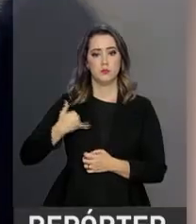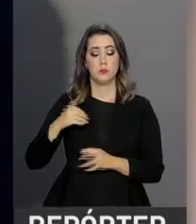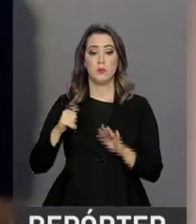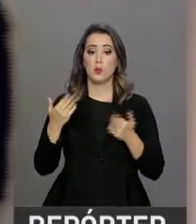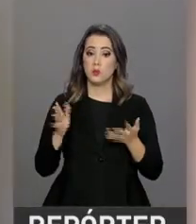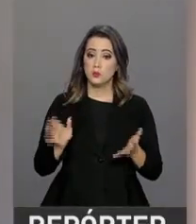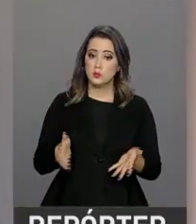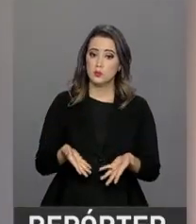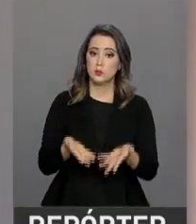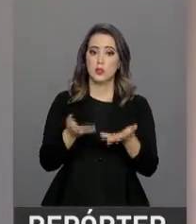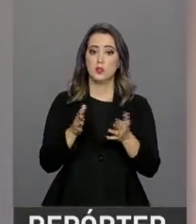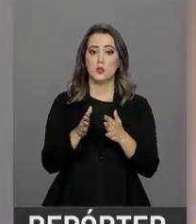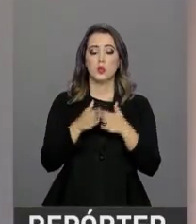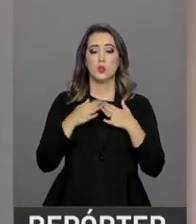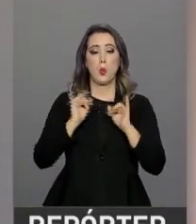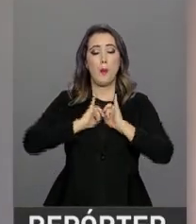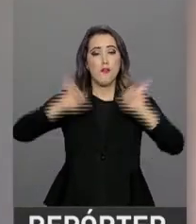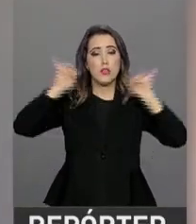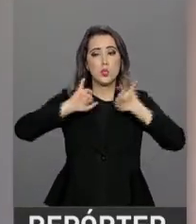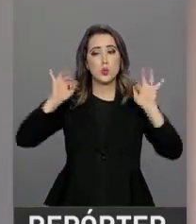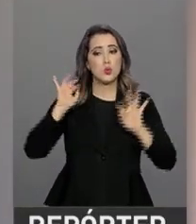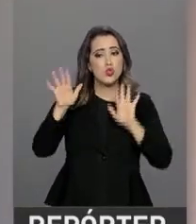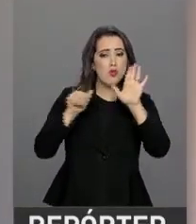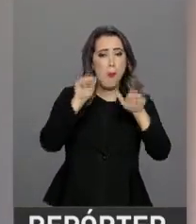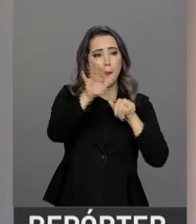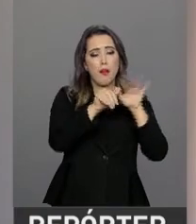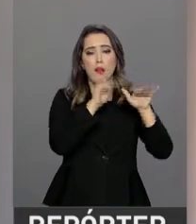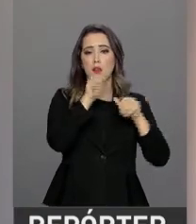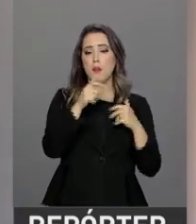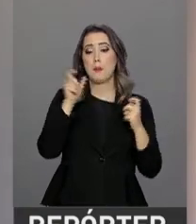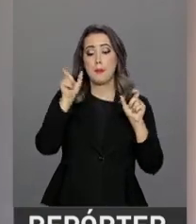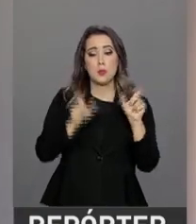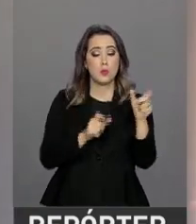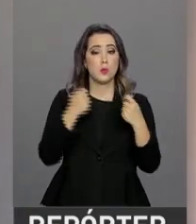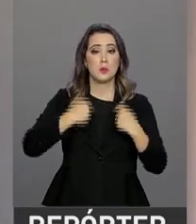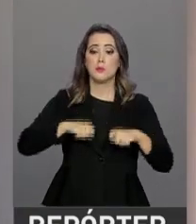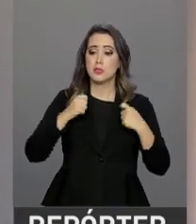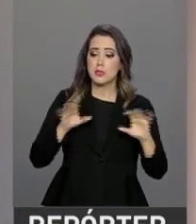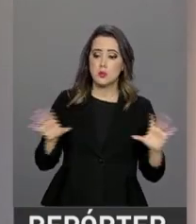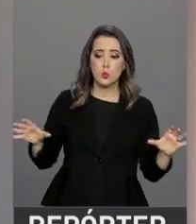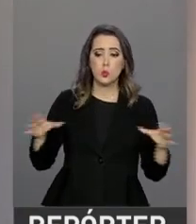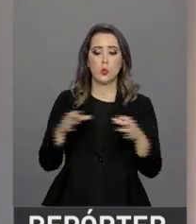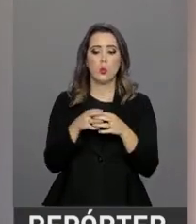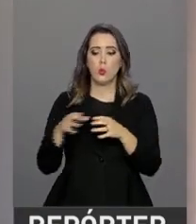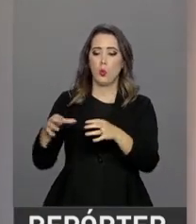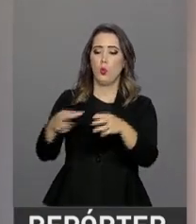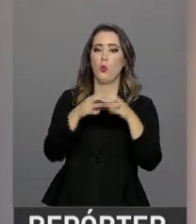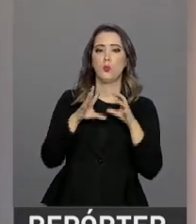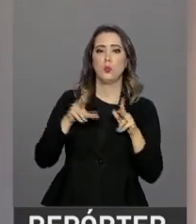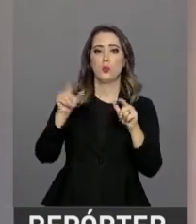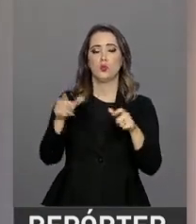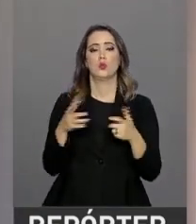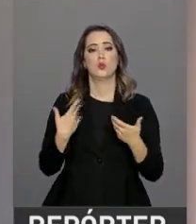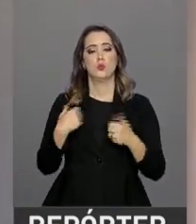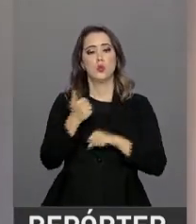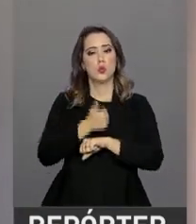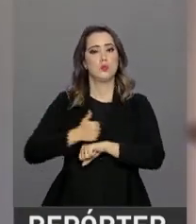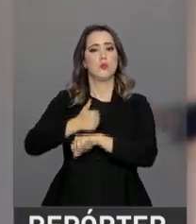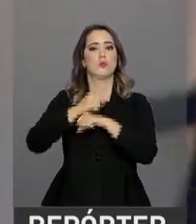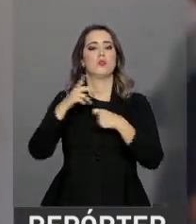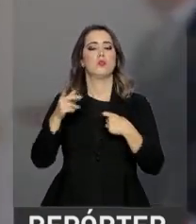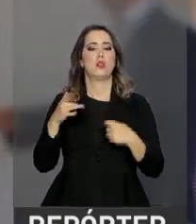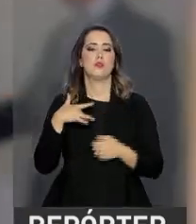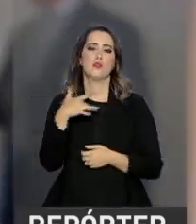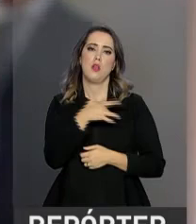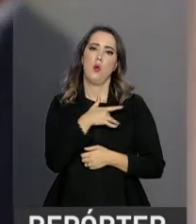grande apelo que o ministério da saúde faz é no sentido de que todos os envolvidos todos os profissionais da saúde estados e